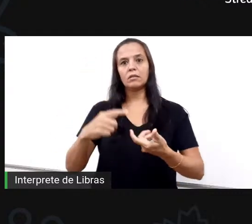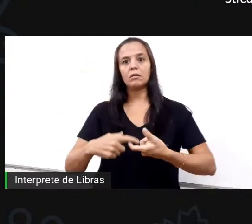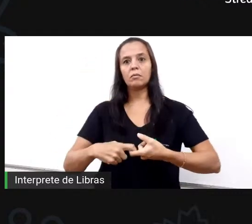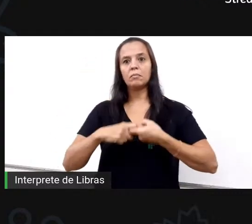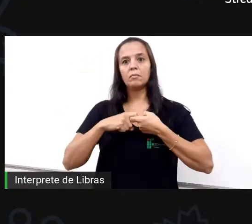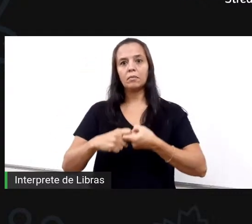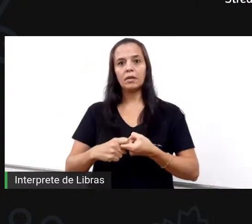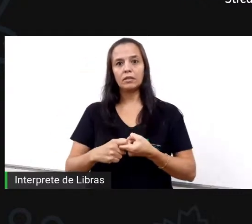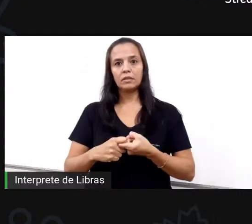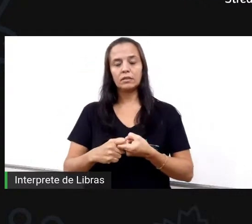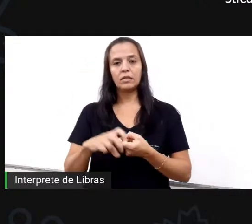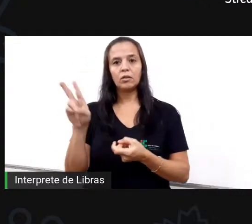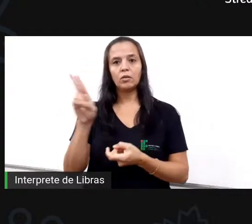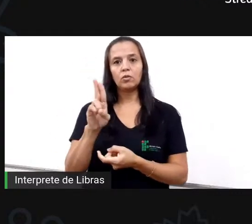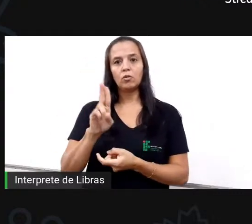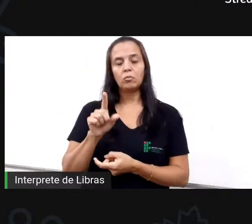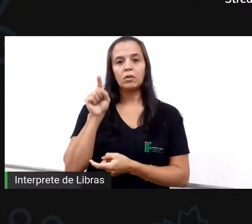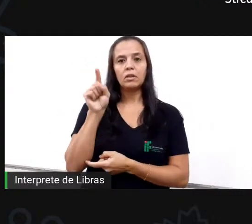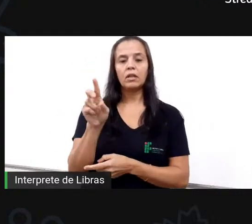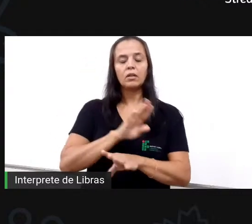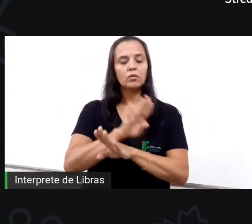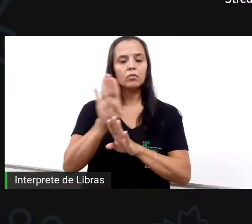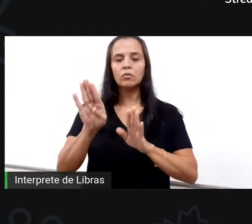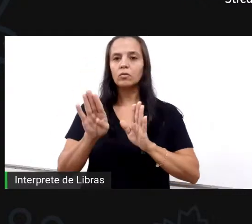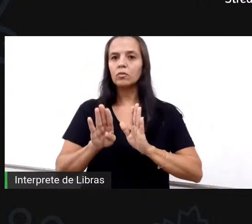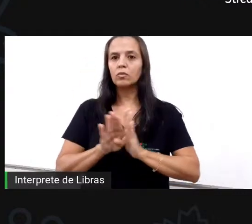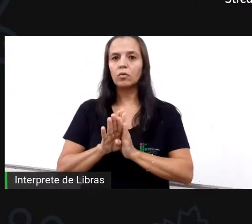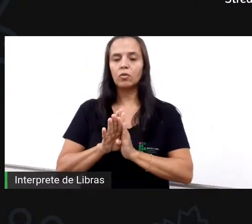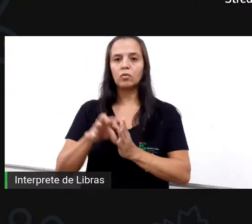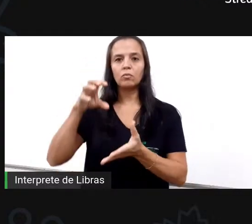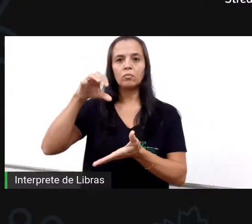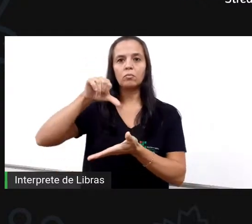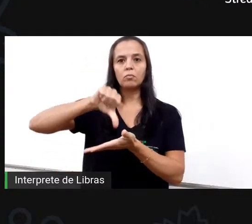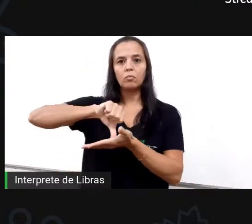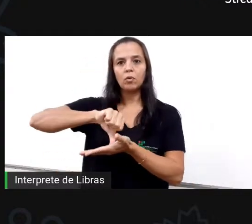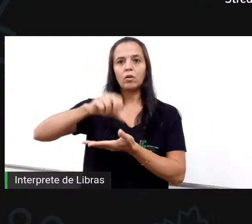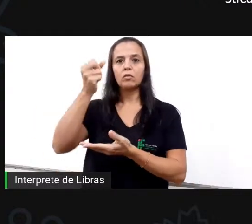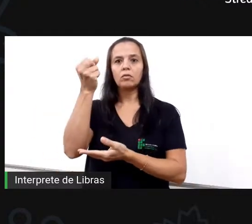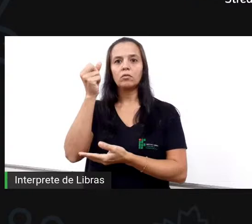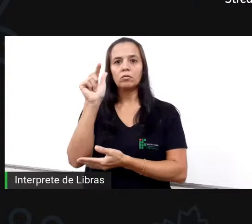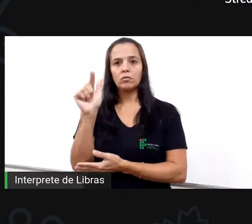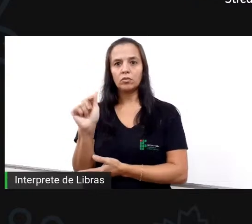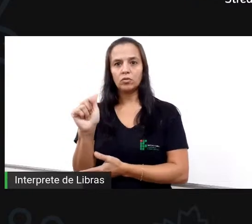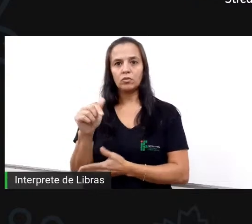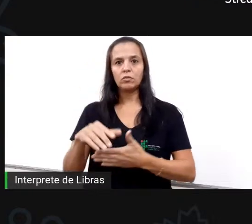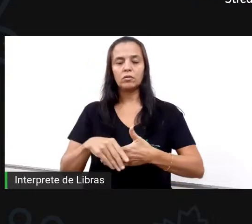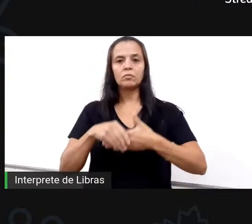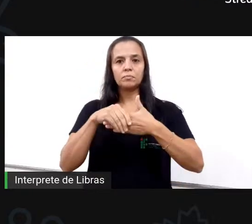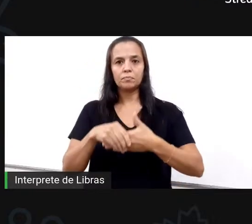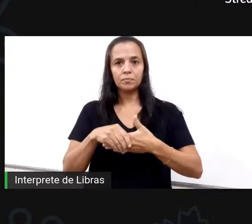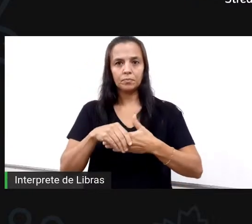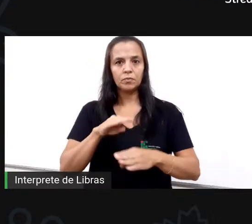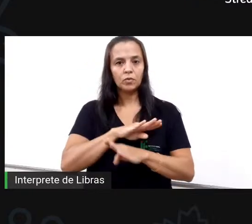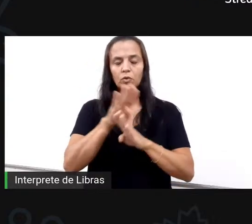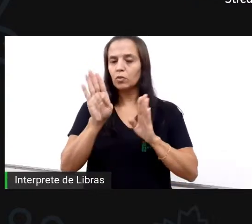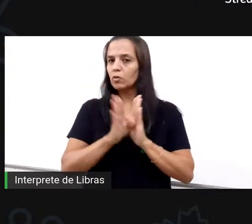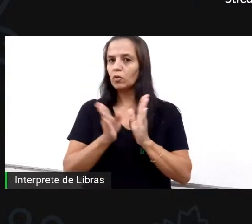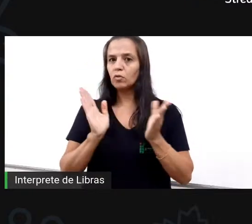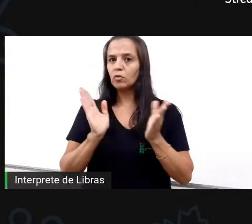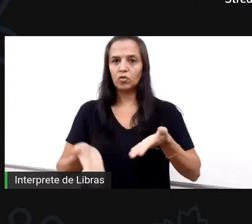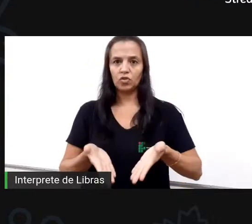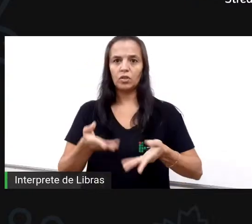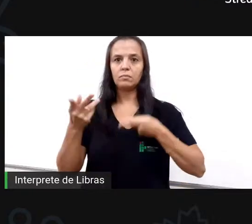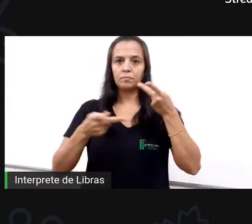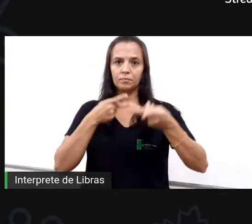nome dela, toda a representação do Polo Jiruá. Saúdo todos os nominados no protocolo,